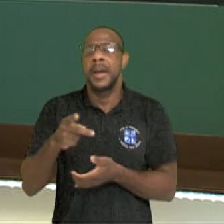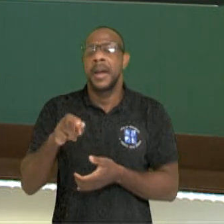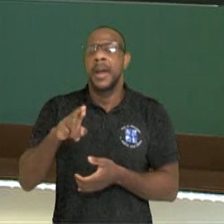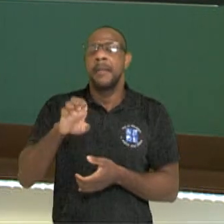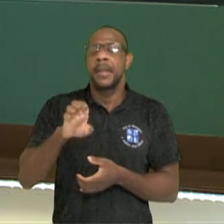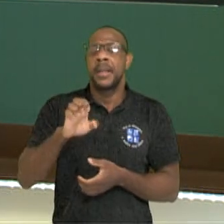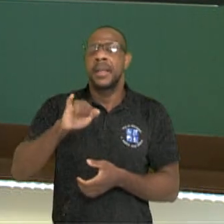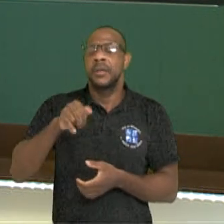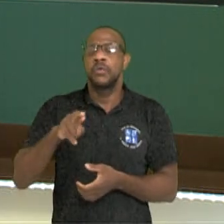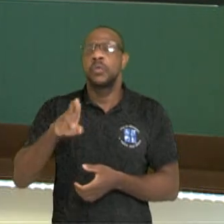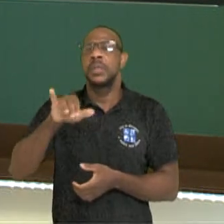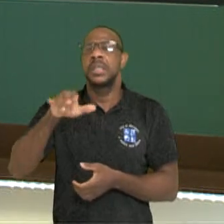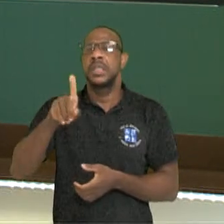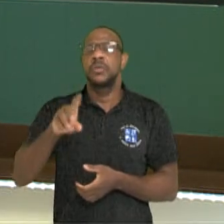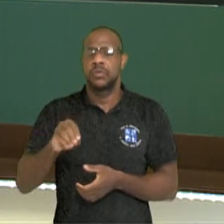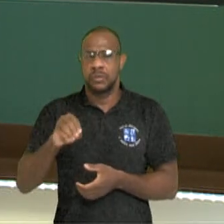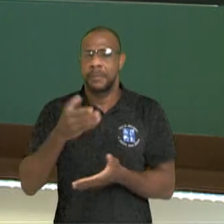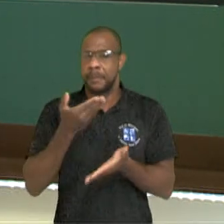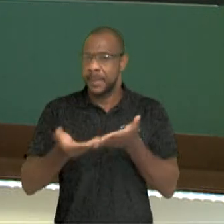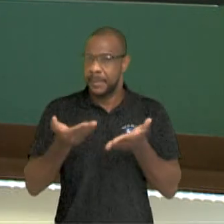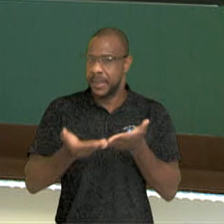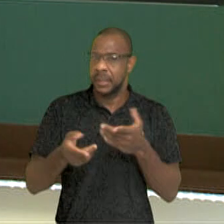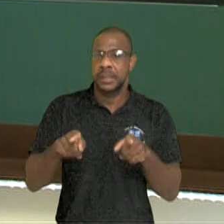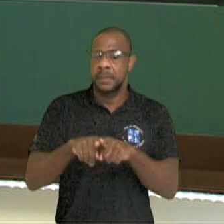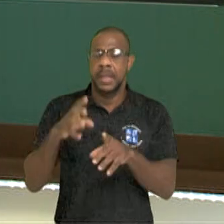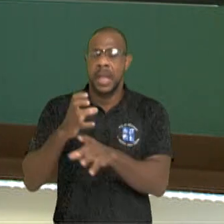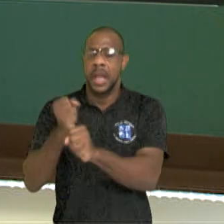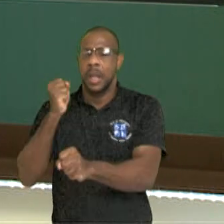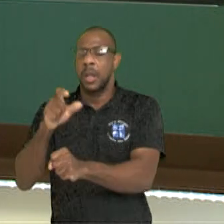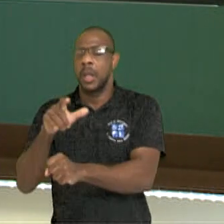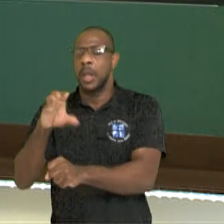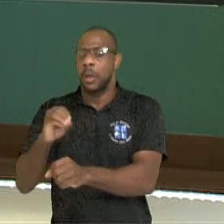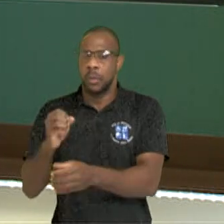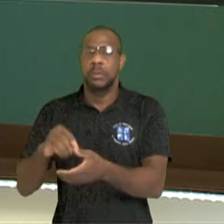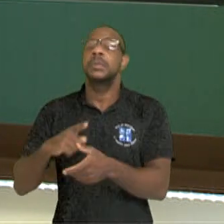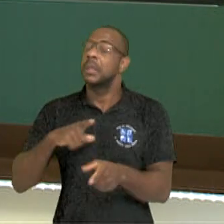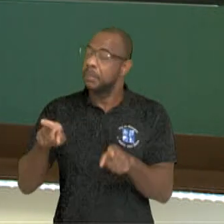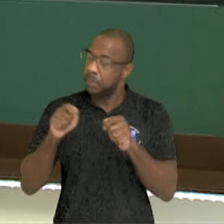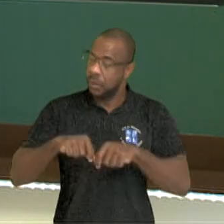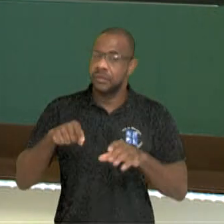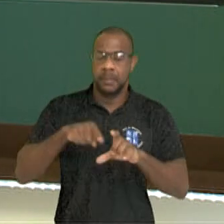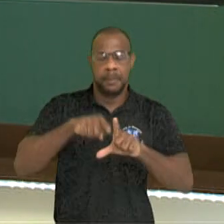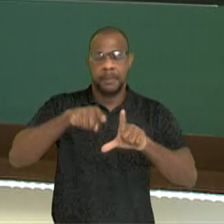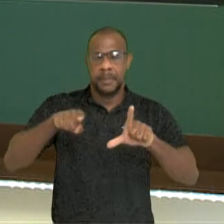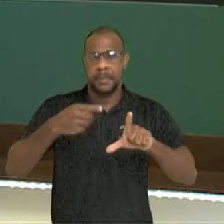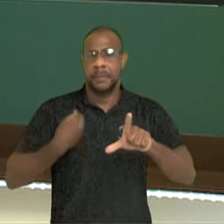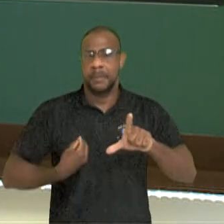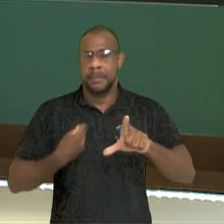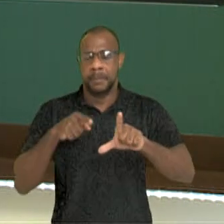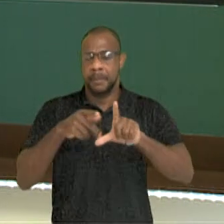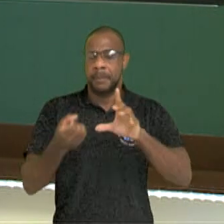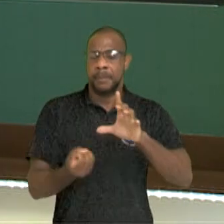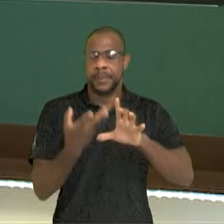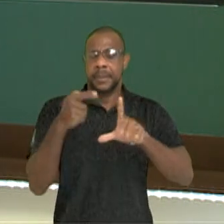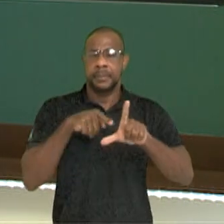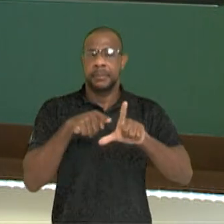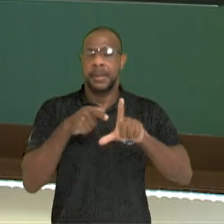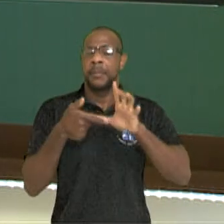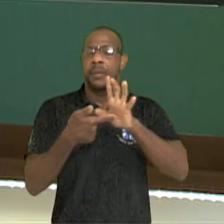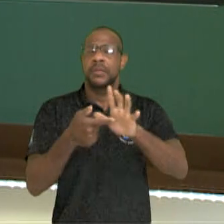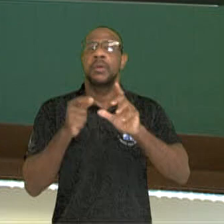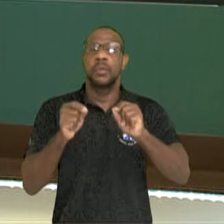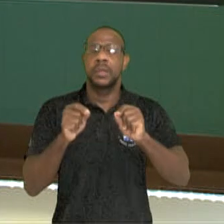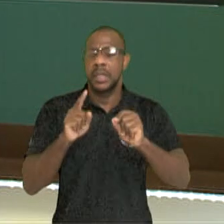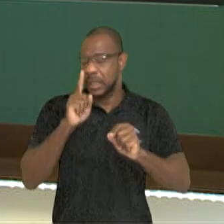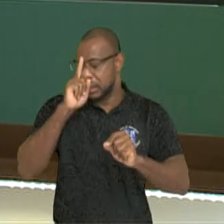também eles podem estar presentes nos gráficos justamente para representar